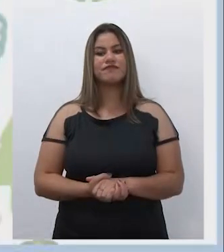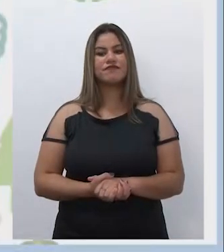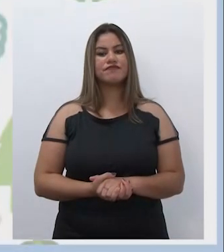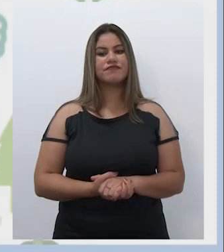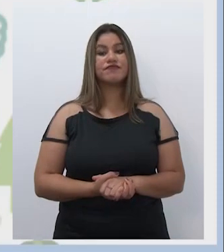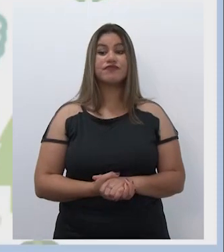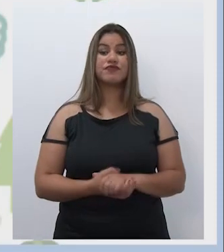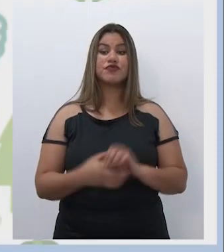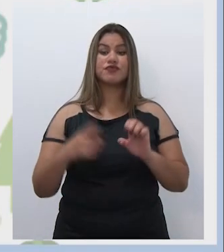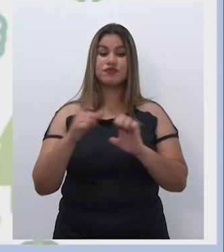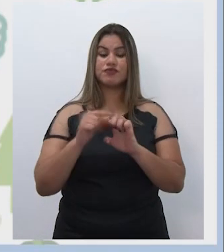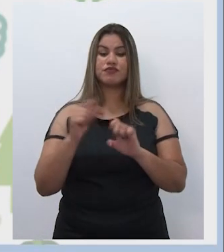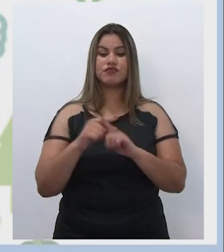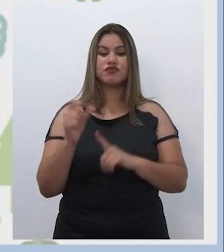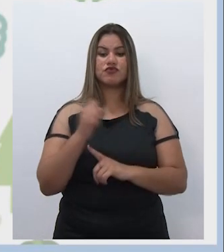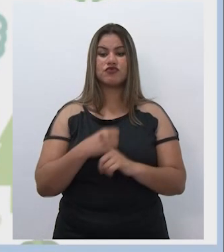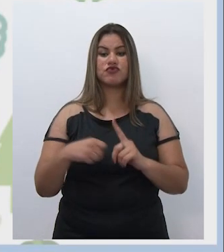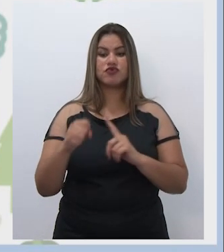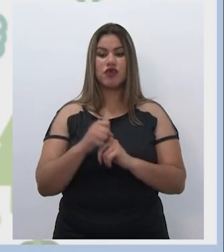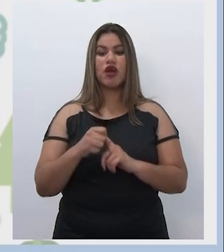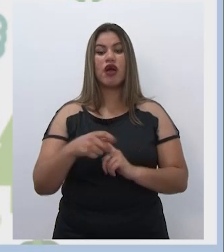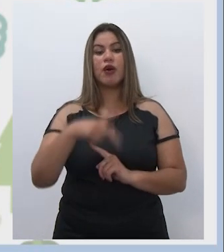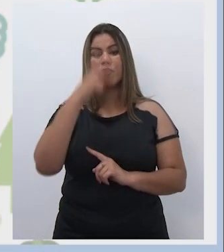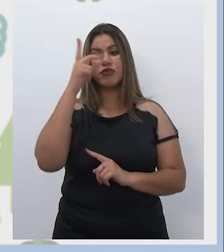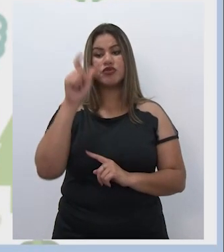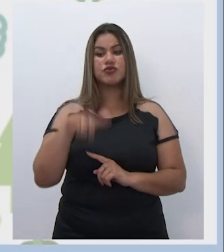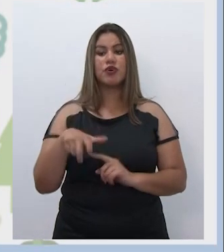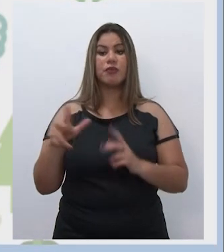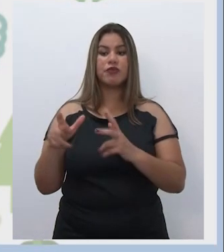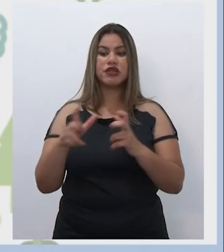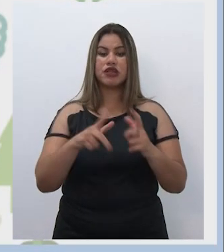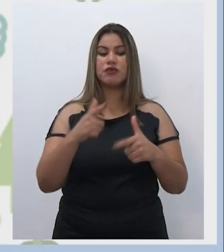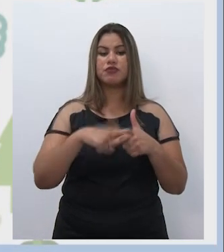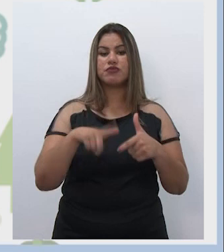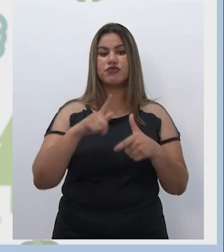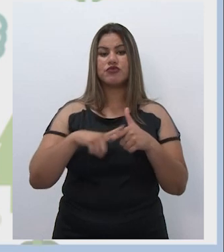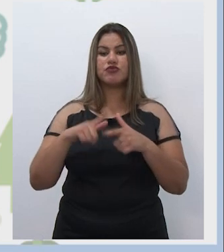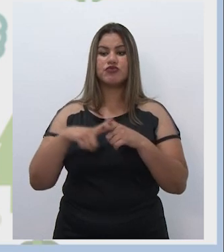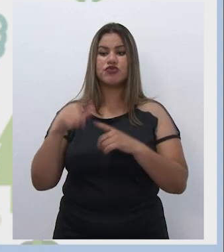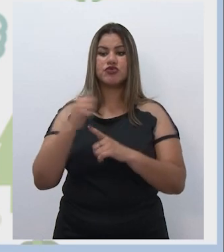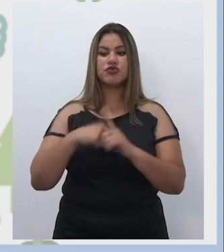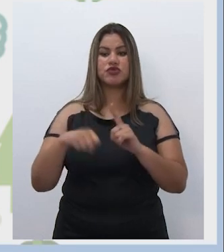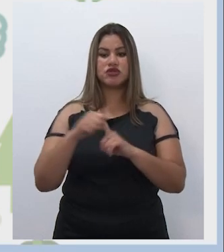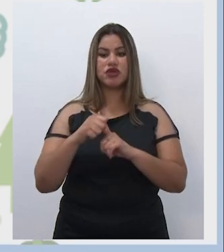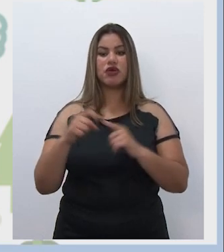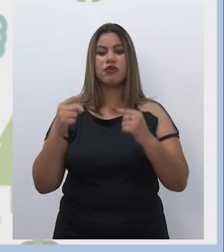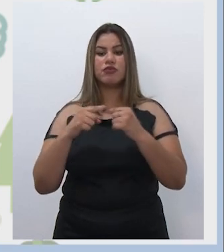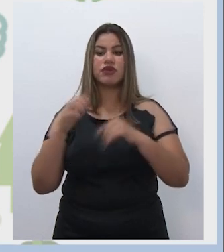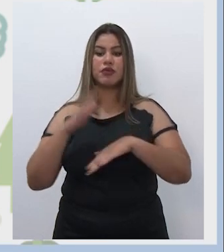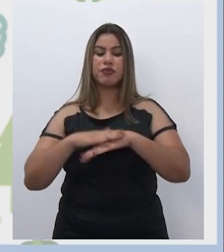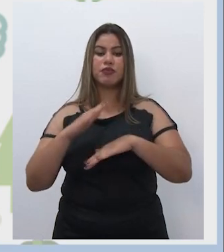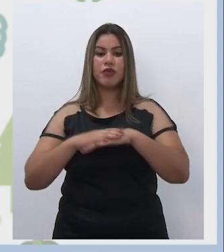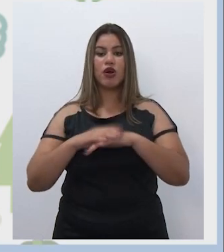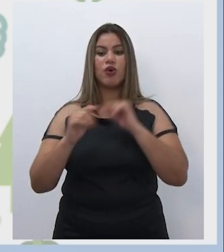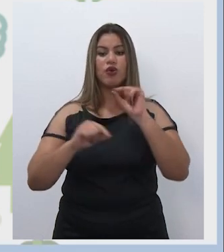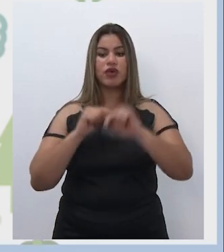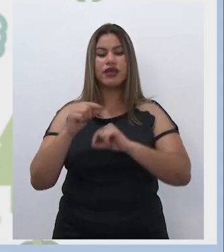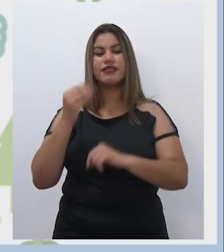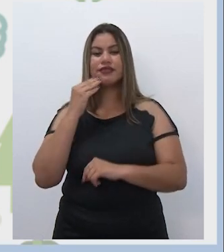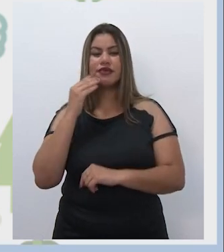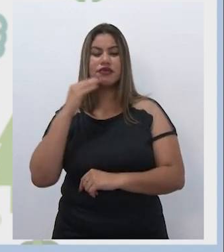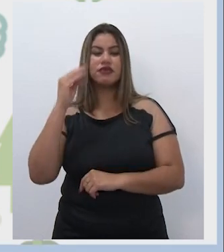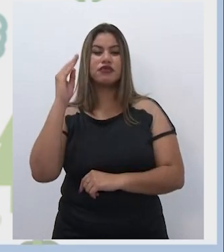O empreendedor social é a pessoa que reconhece problemas sociais e age como empreendedor na busca de